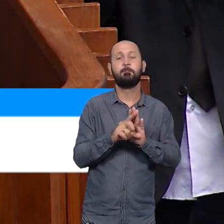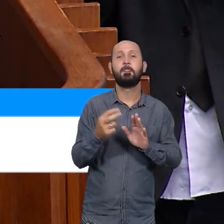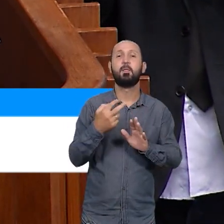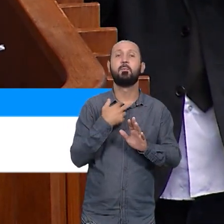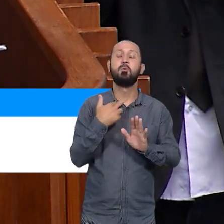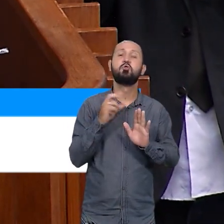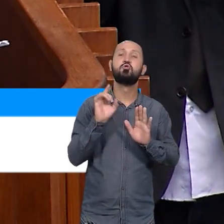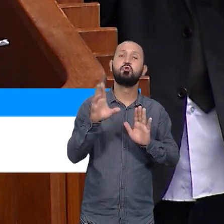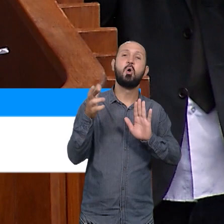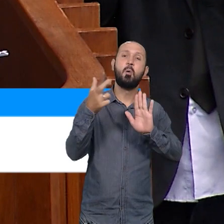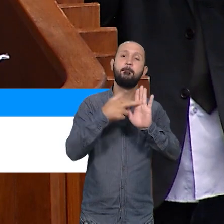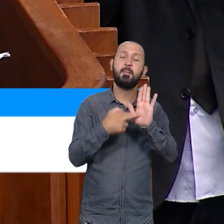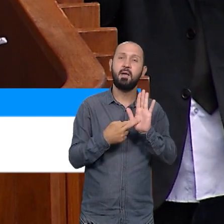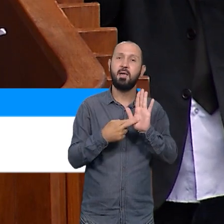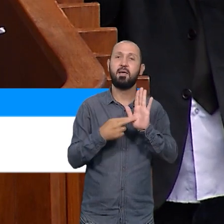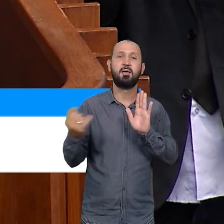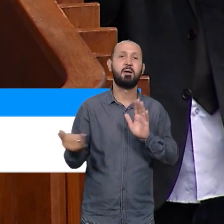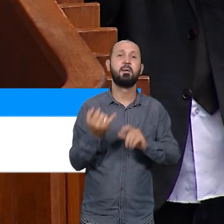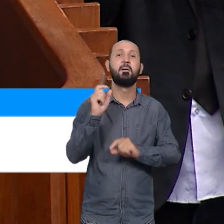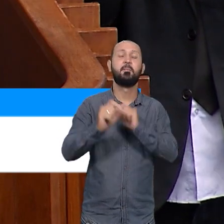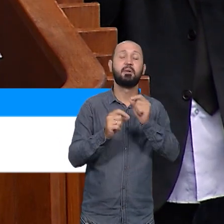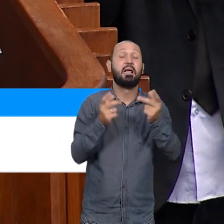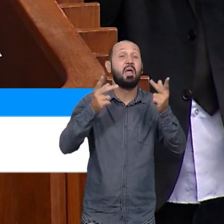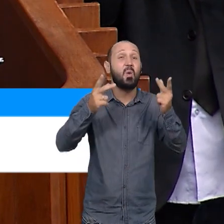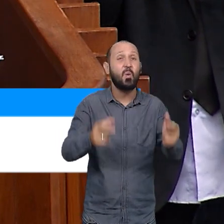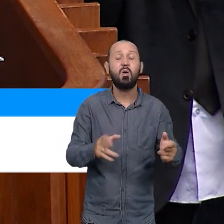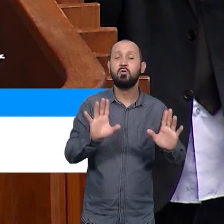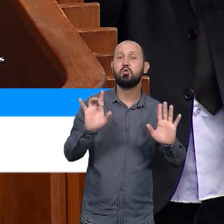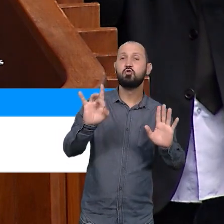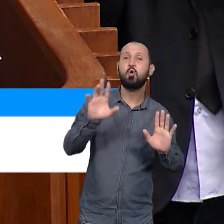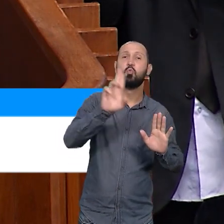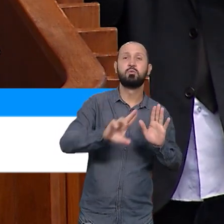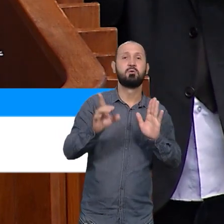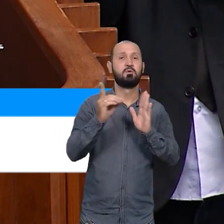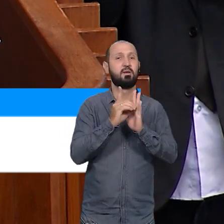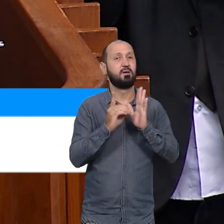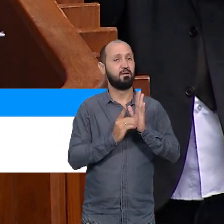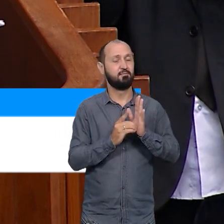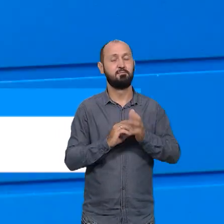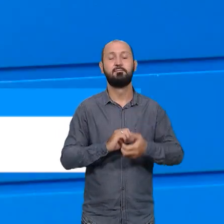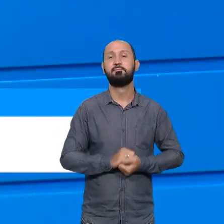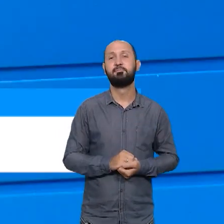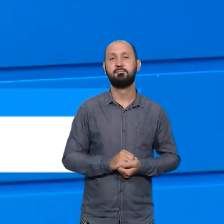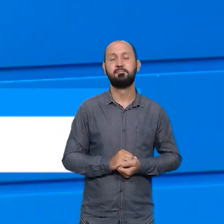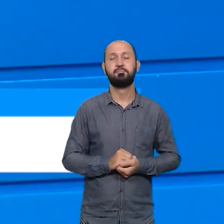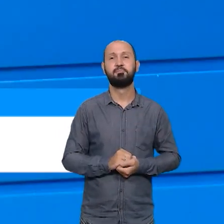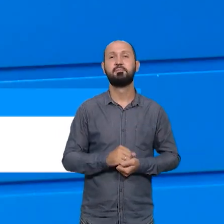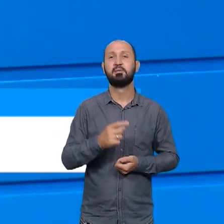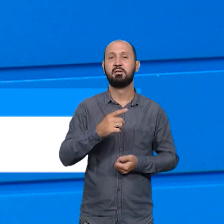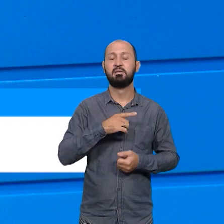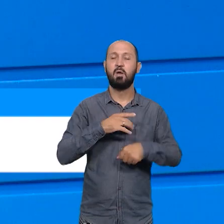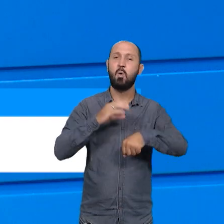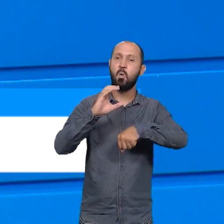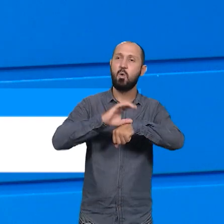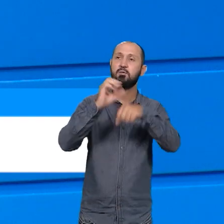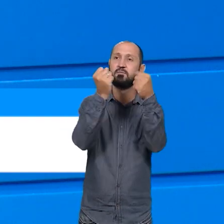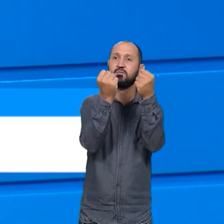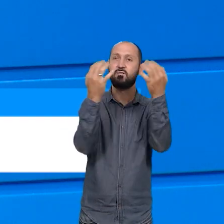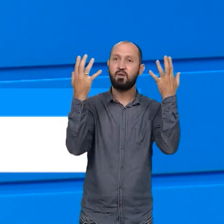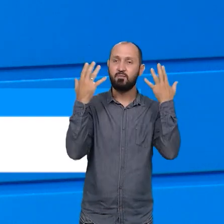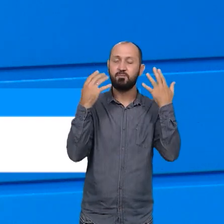podemos disciplinar uma matéria tão importante como essa através de um decreto. Nós temos o